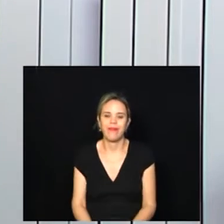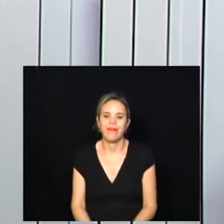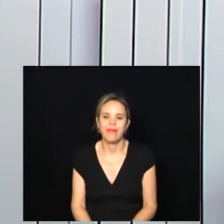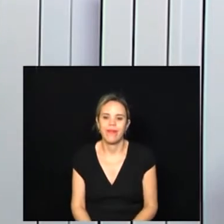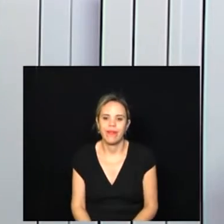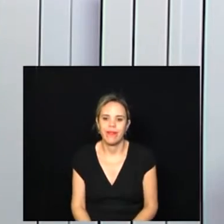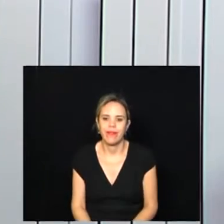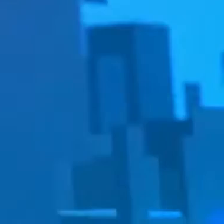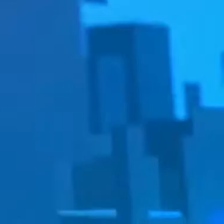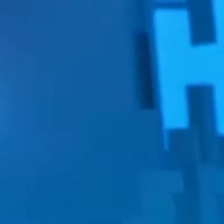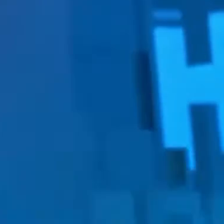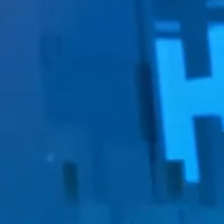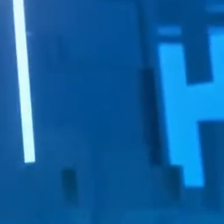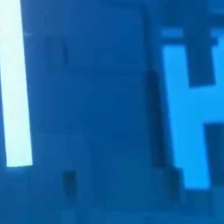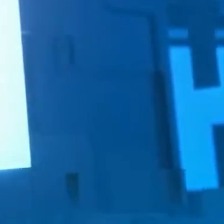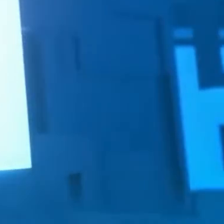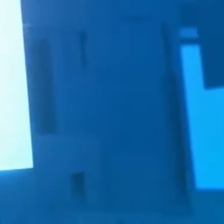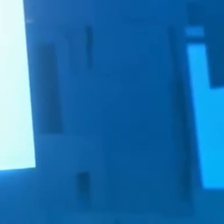isso.